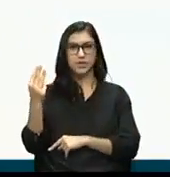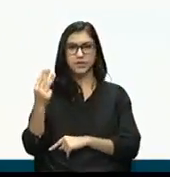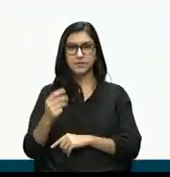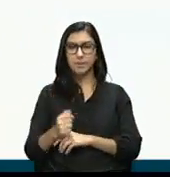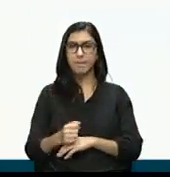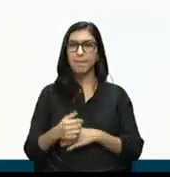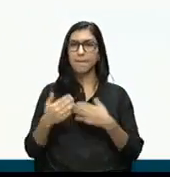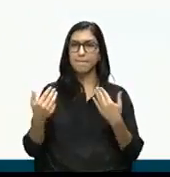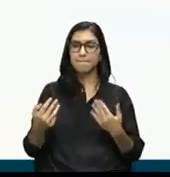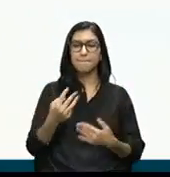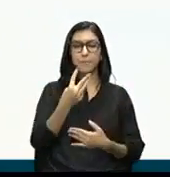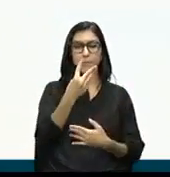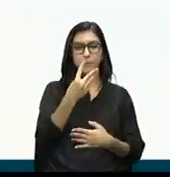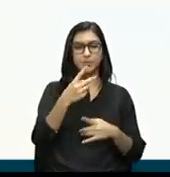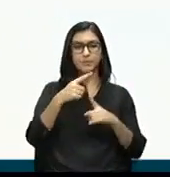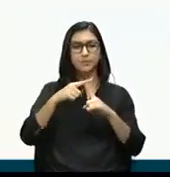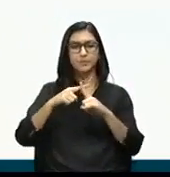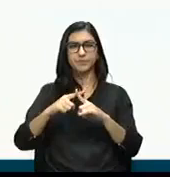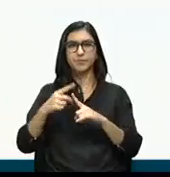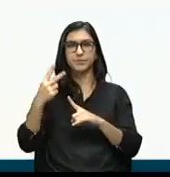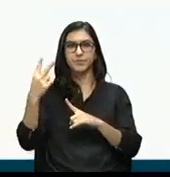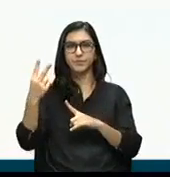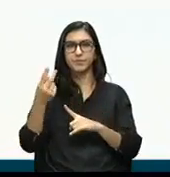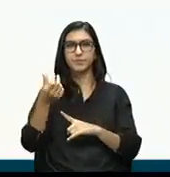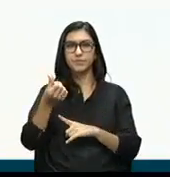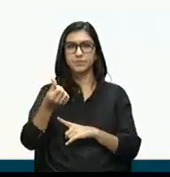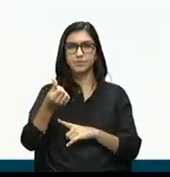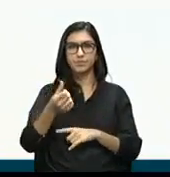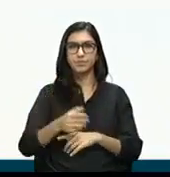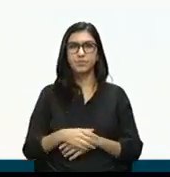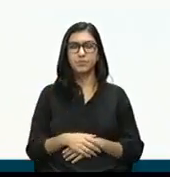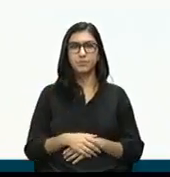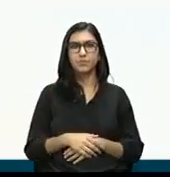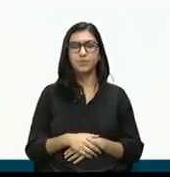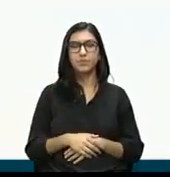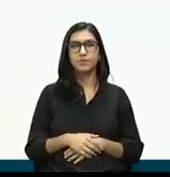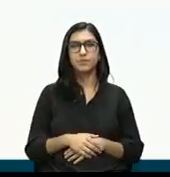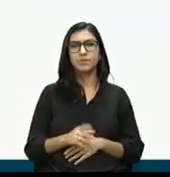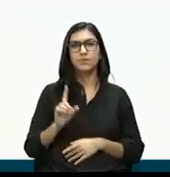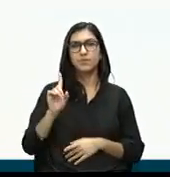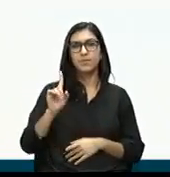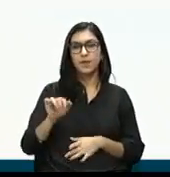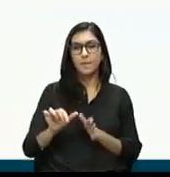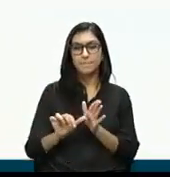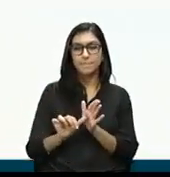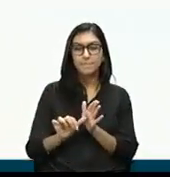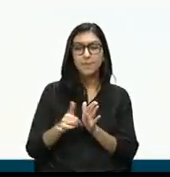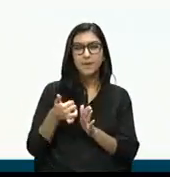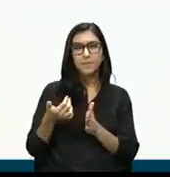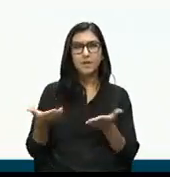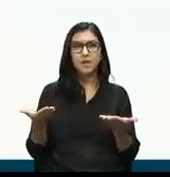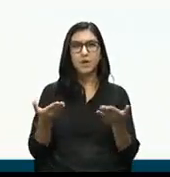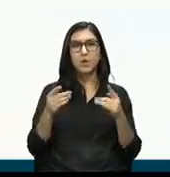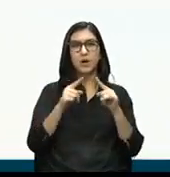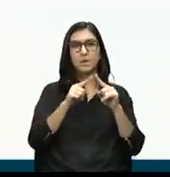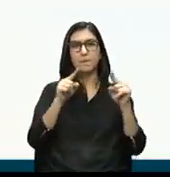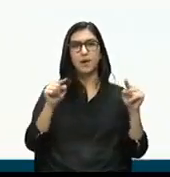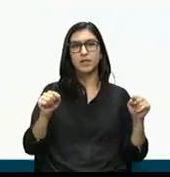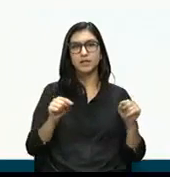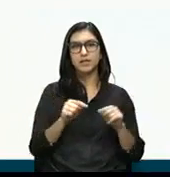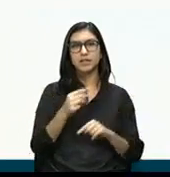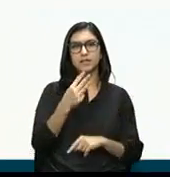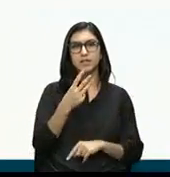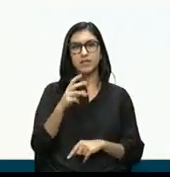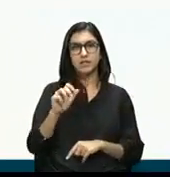Então, 3 vezes 2, 6. Então, esse é o primeiro elemento da matriz